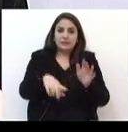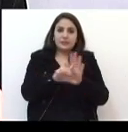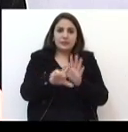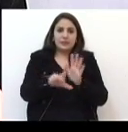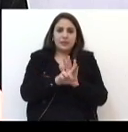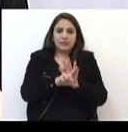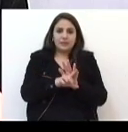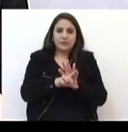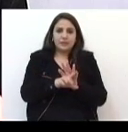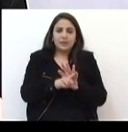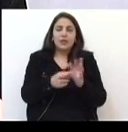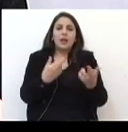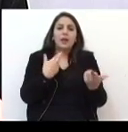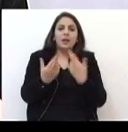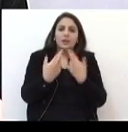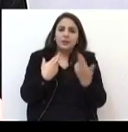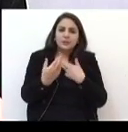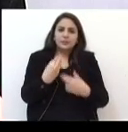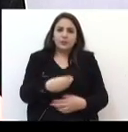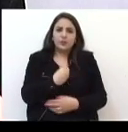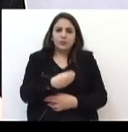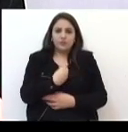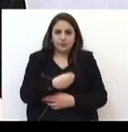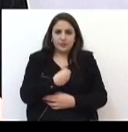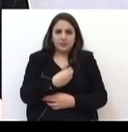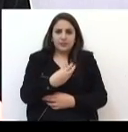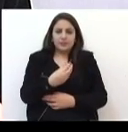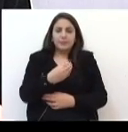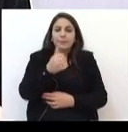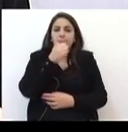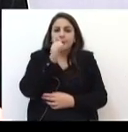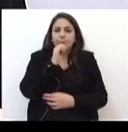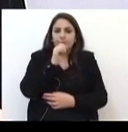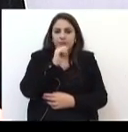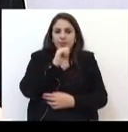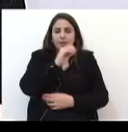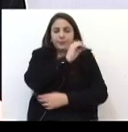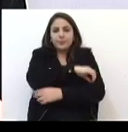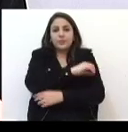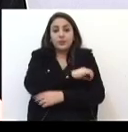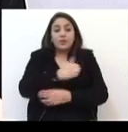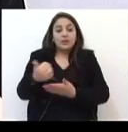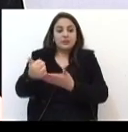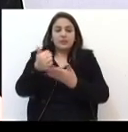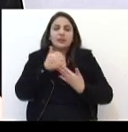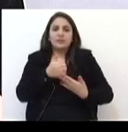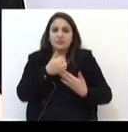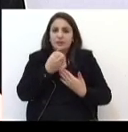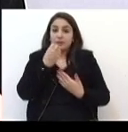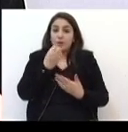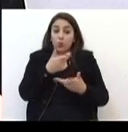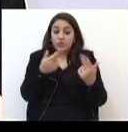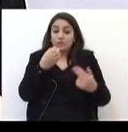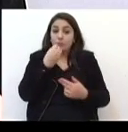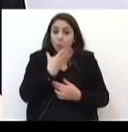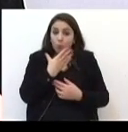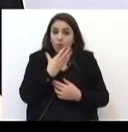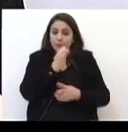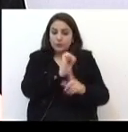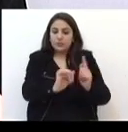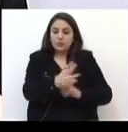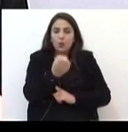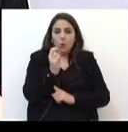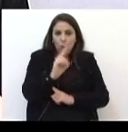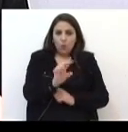tão rigorosa com relação à venda de bebida alcoólica vai trazer benefícios realmente à sociedade ou